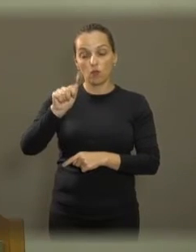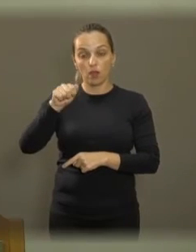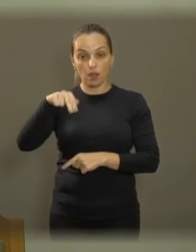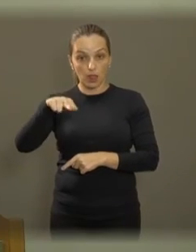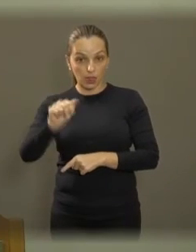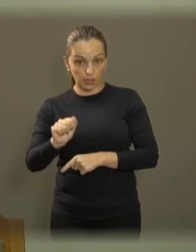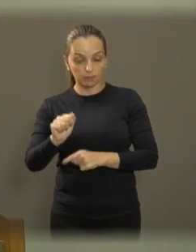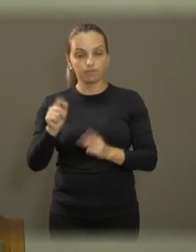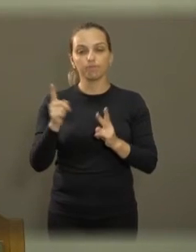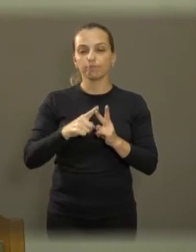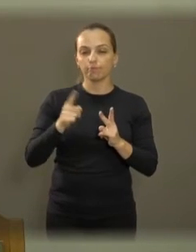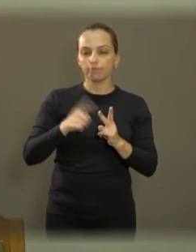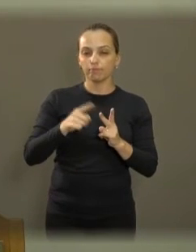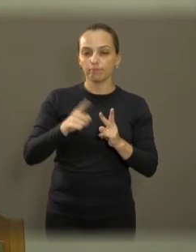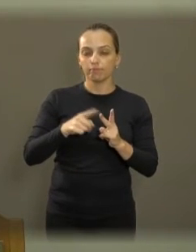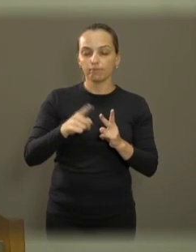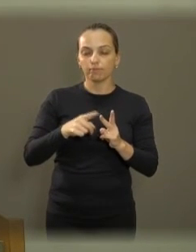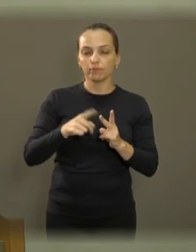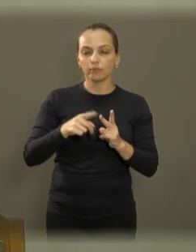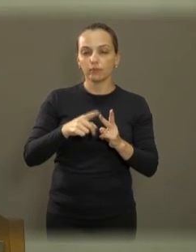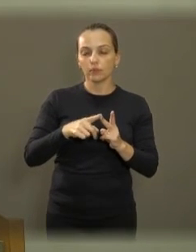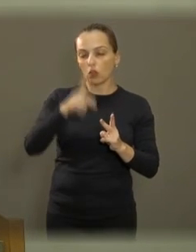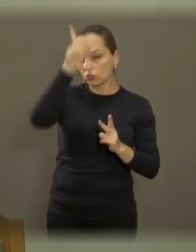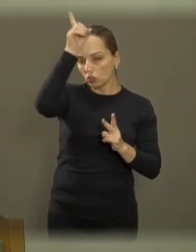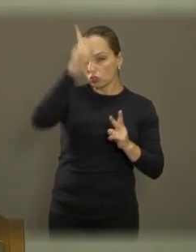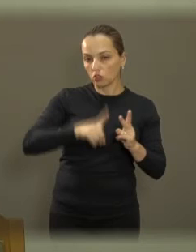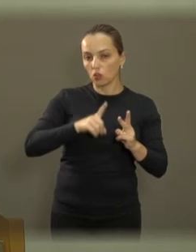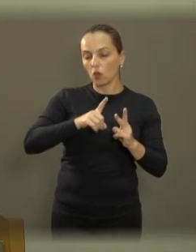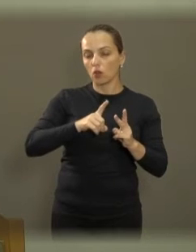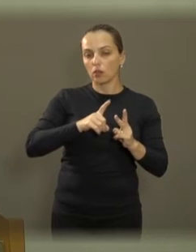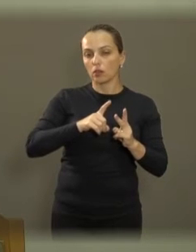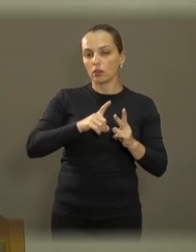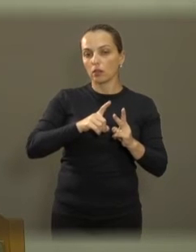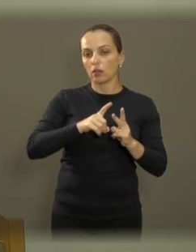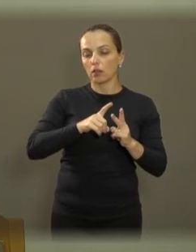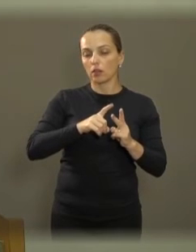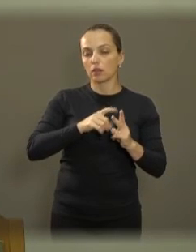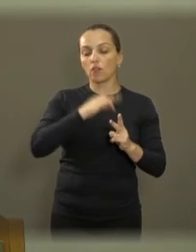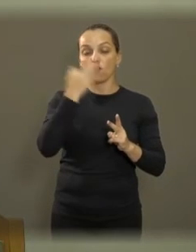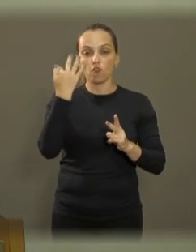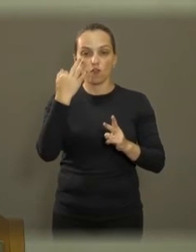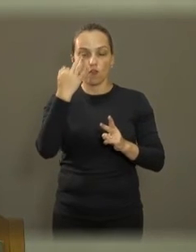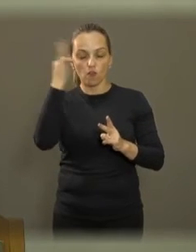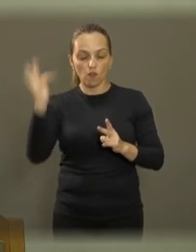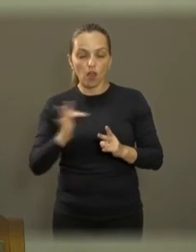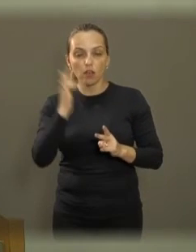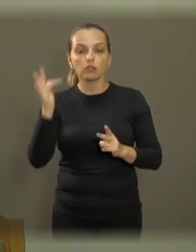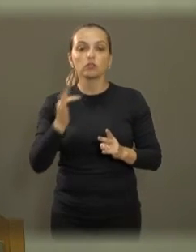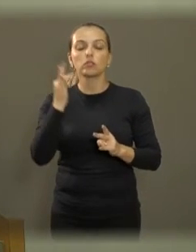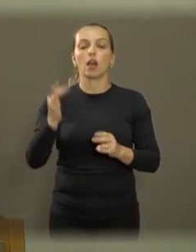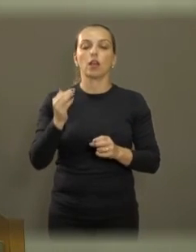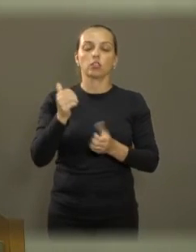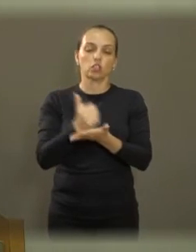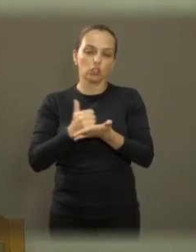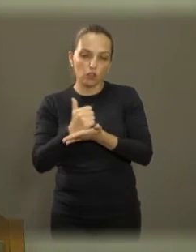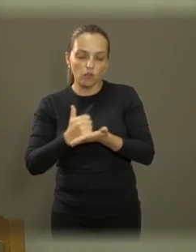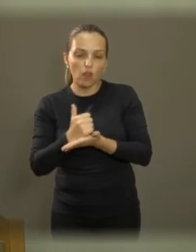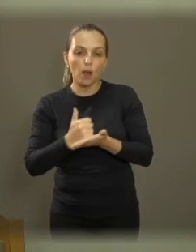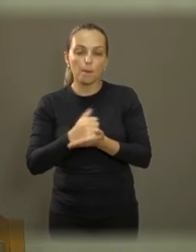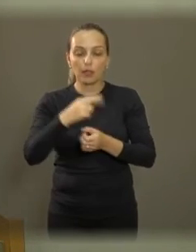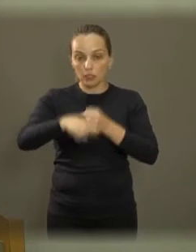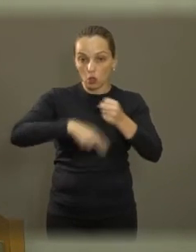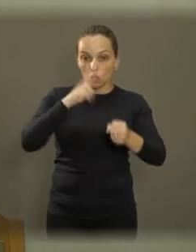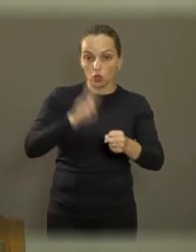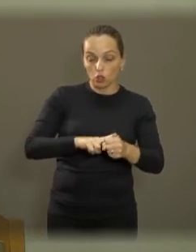Ao diretor da Faculdade de Ciências Farmacêuticas da Unesp, professor Dr. Luiz Vitor da Silva